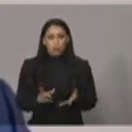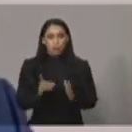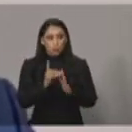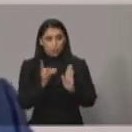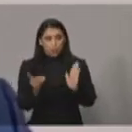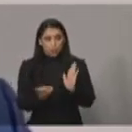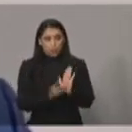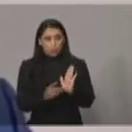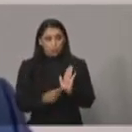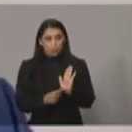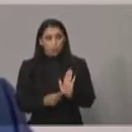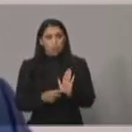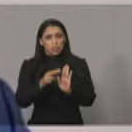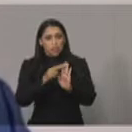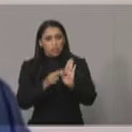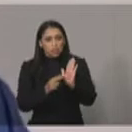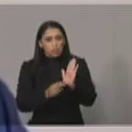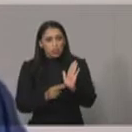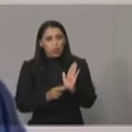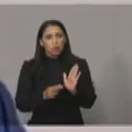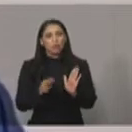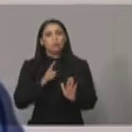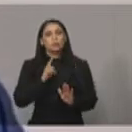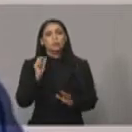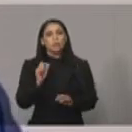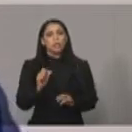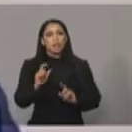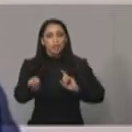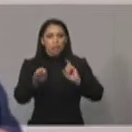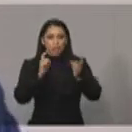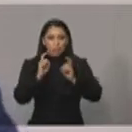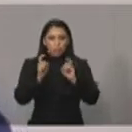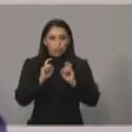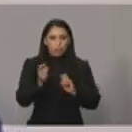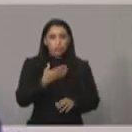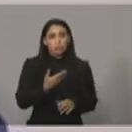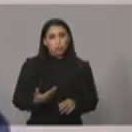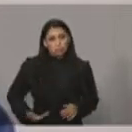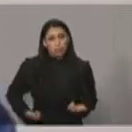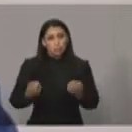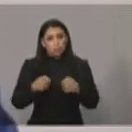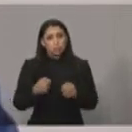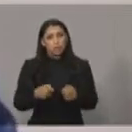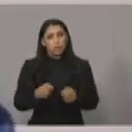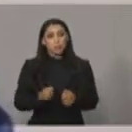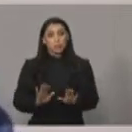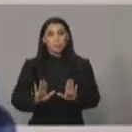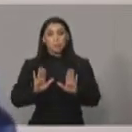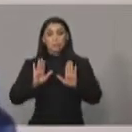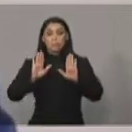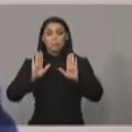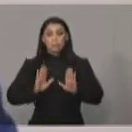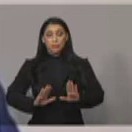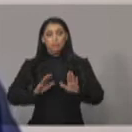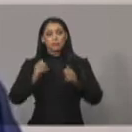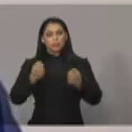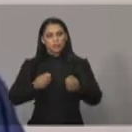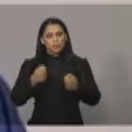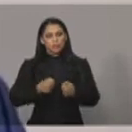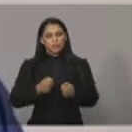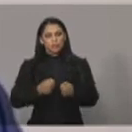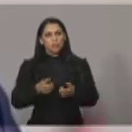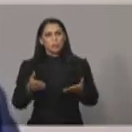decreto, instrumentos normativos para governar de dados na administração pública são necessários, mas devem ser criados de